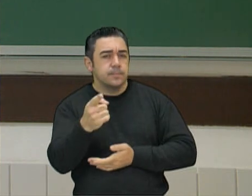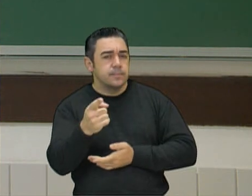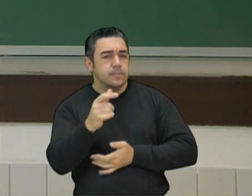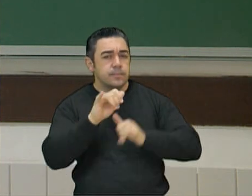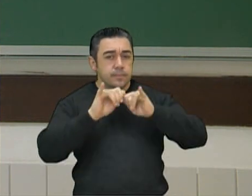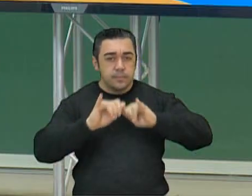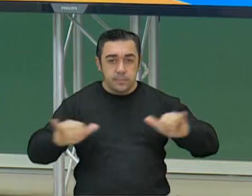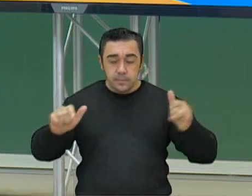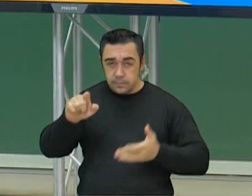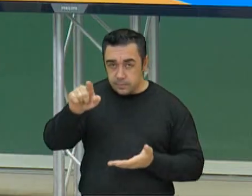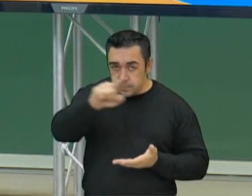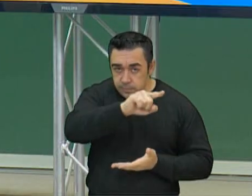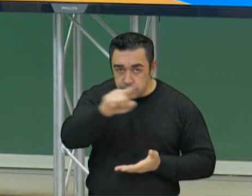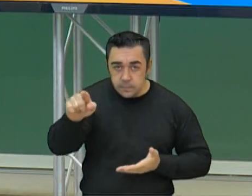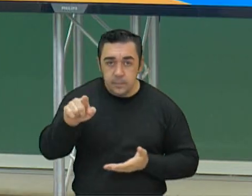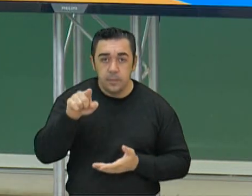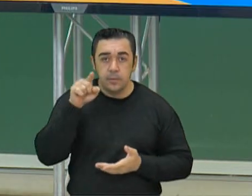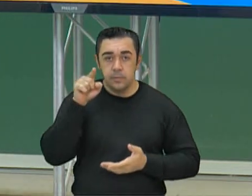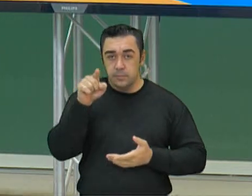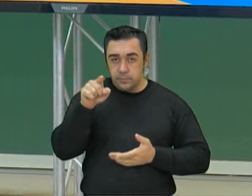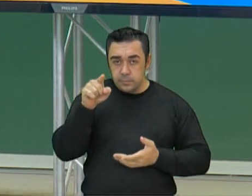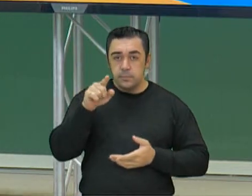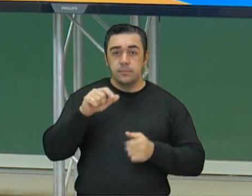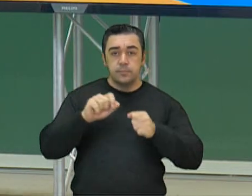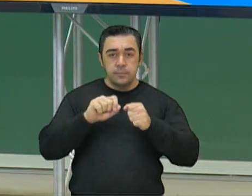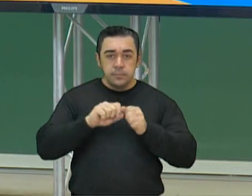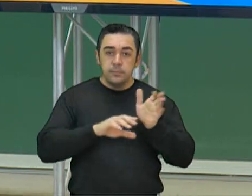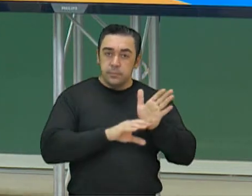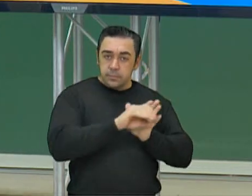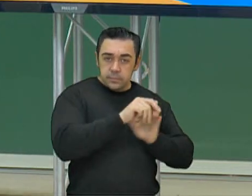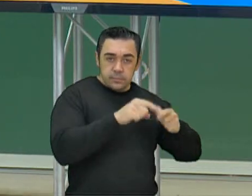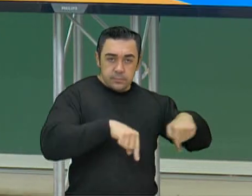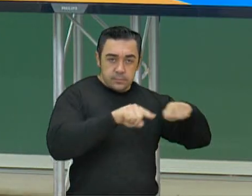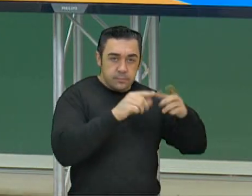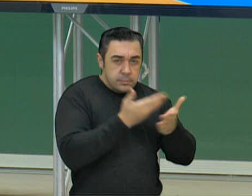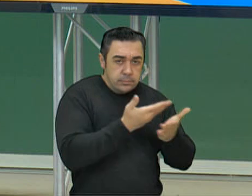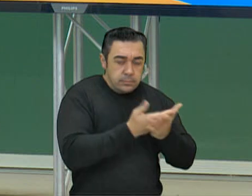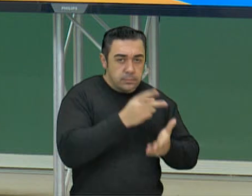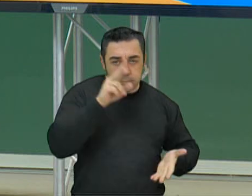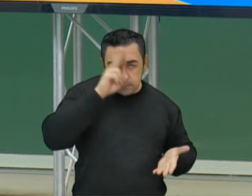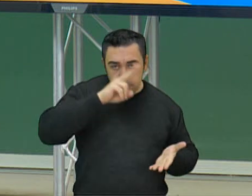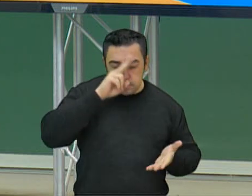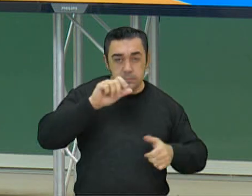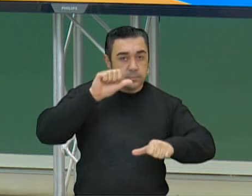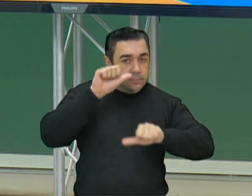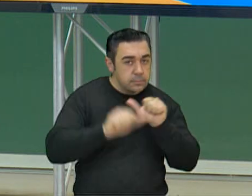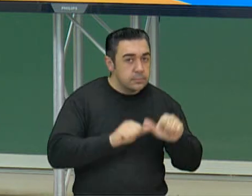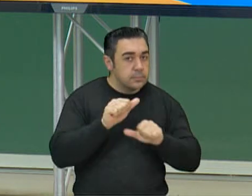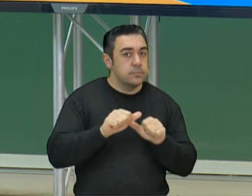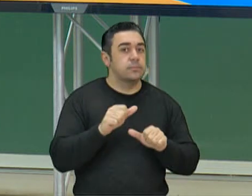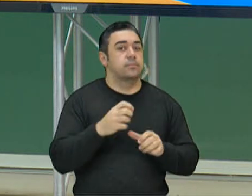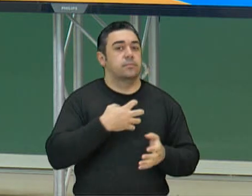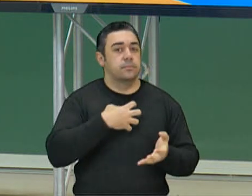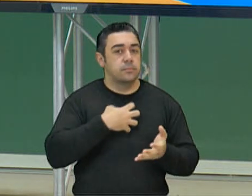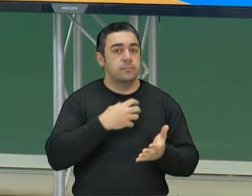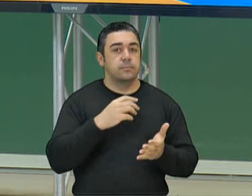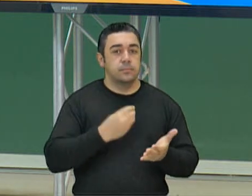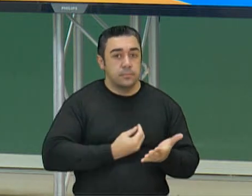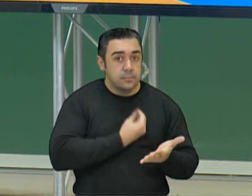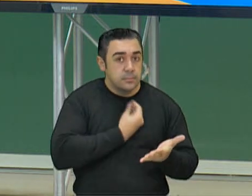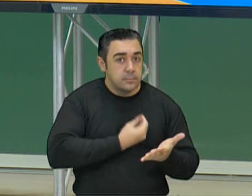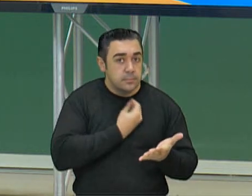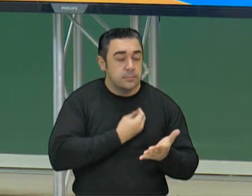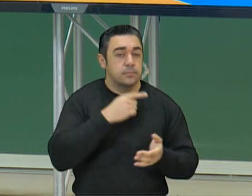você. Você que acessa suas atividades pelo Classroom, lembre-se que mudou o sistema para você confirmar sua